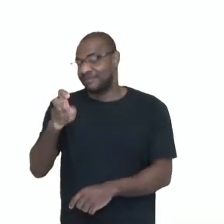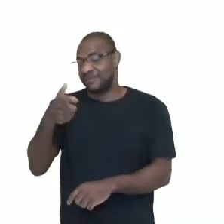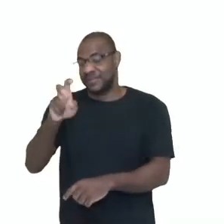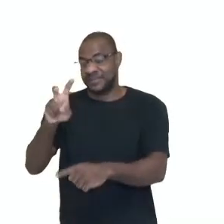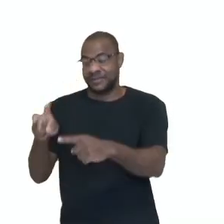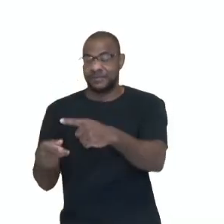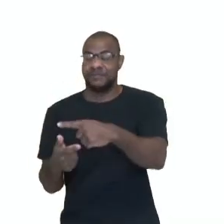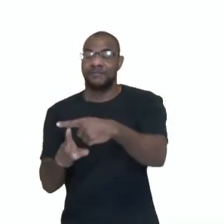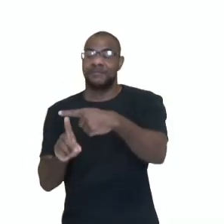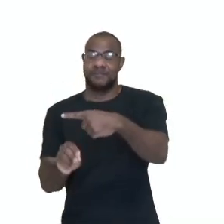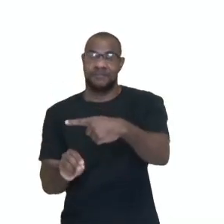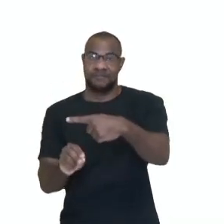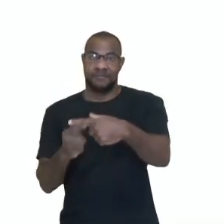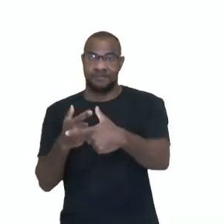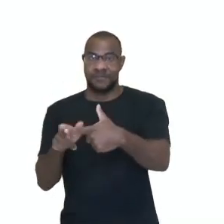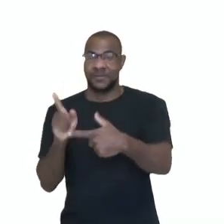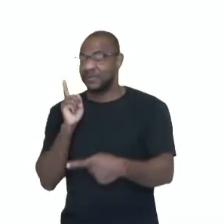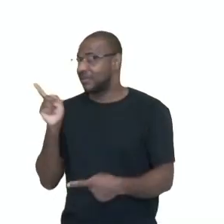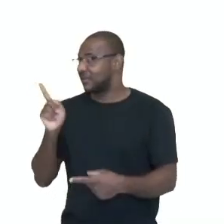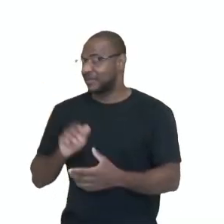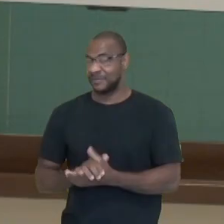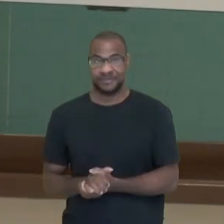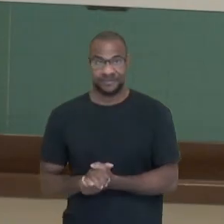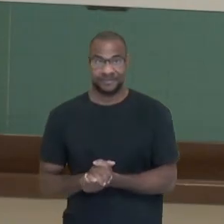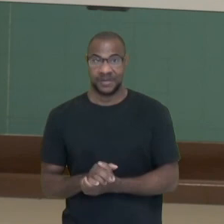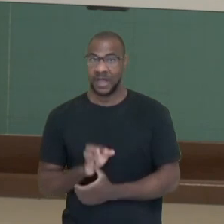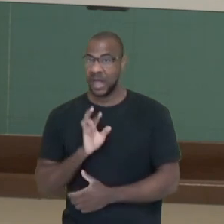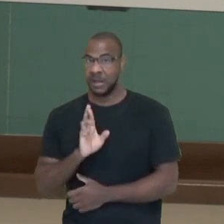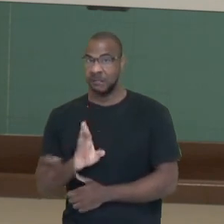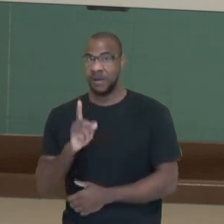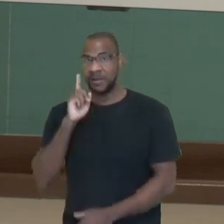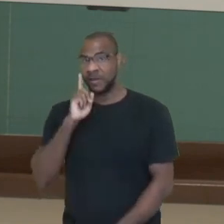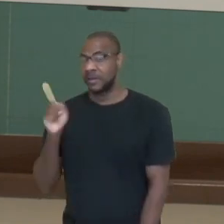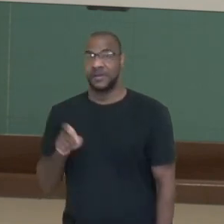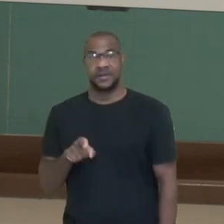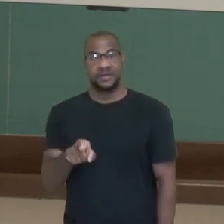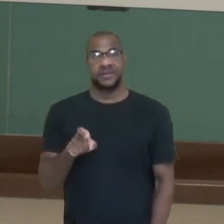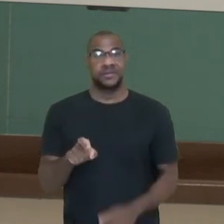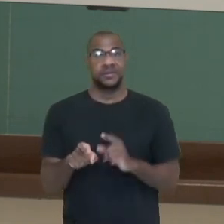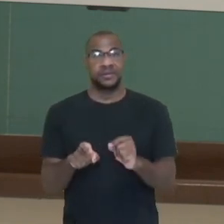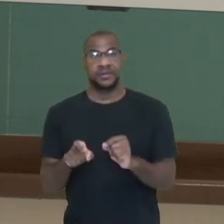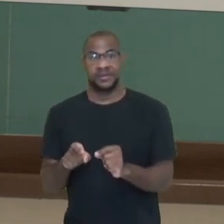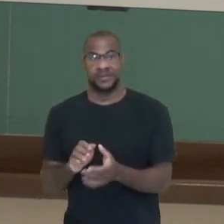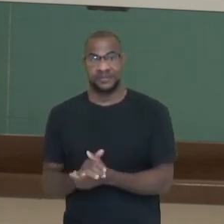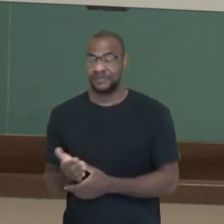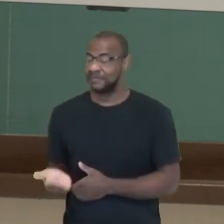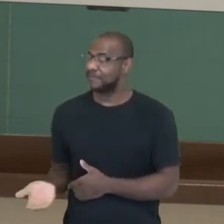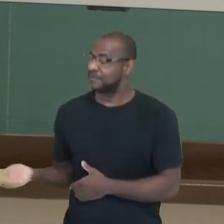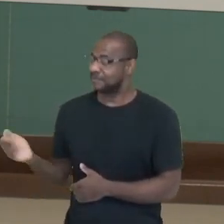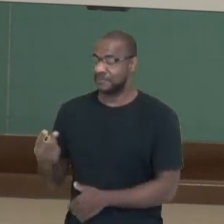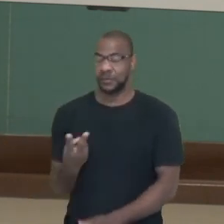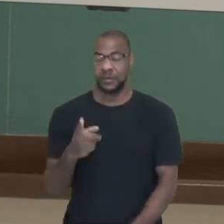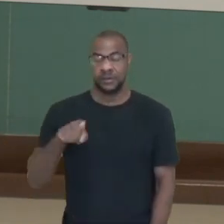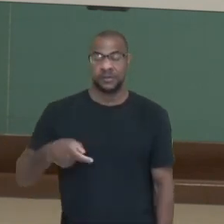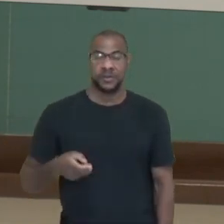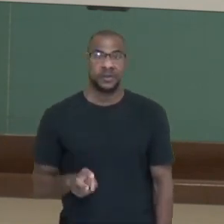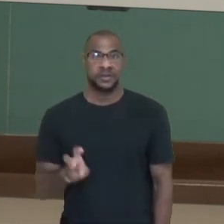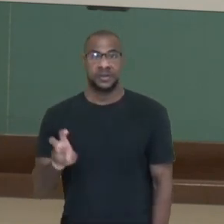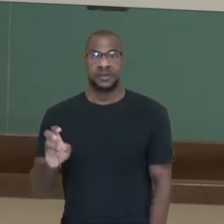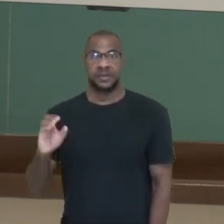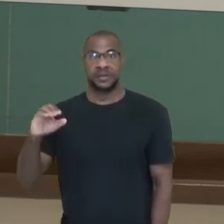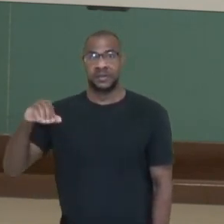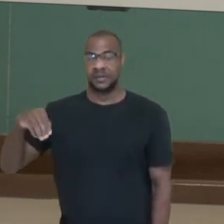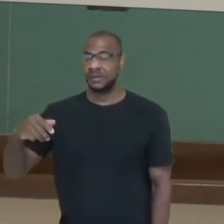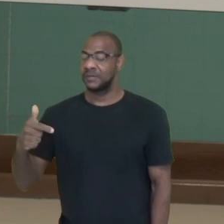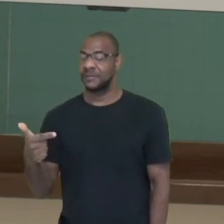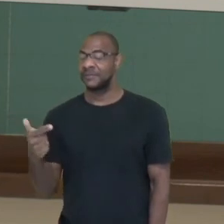passa dividindo. Então, vou ficar aqui x, a largura, é igual a 25 divididos por 10. Fazendo essa conta, eu